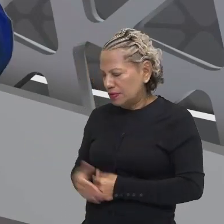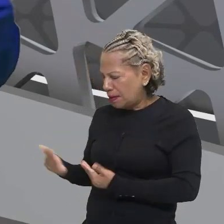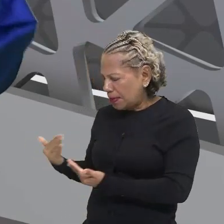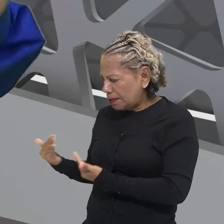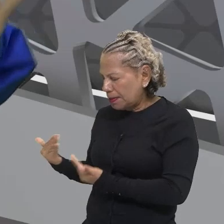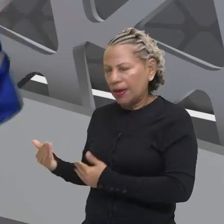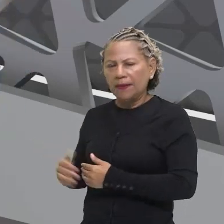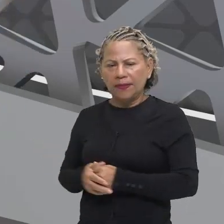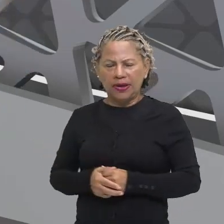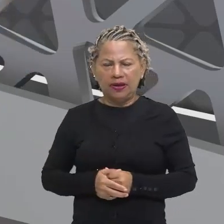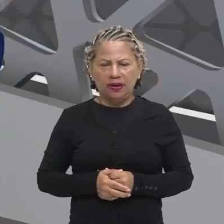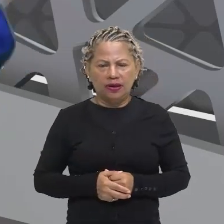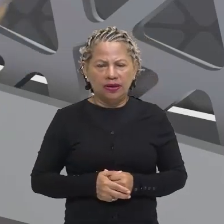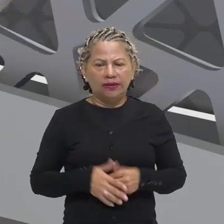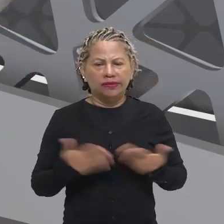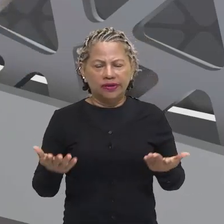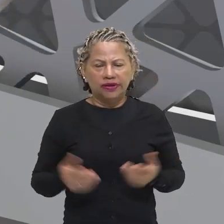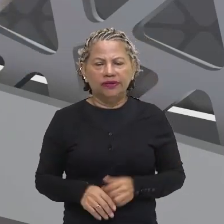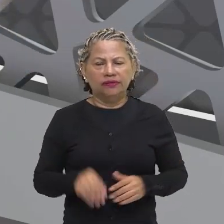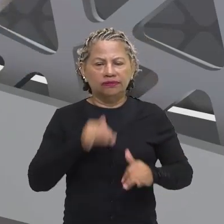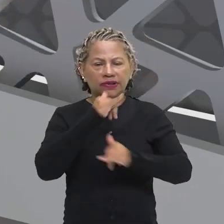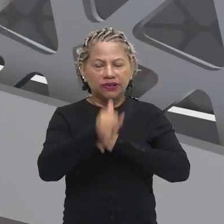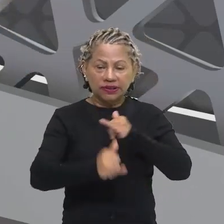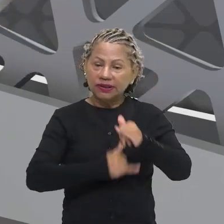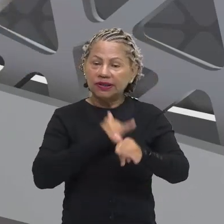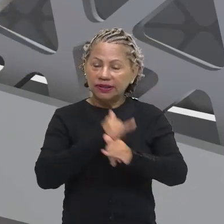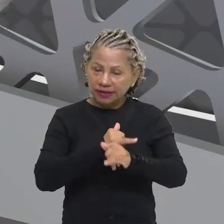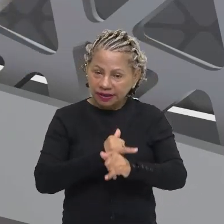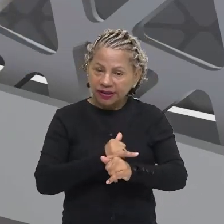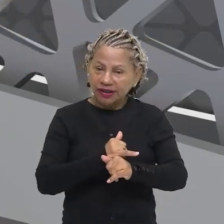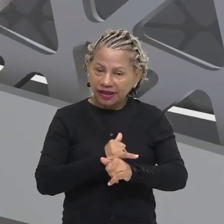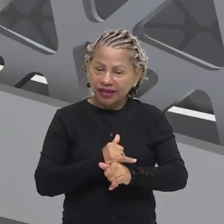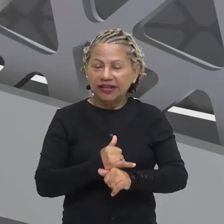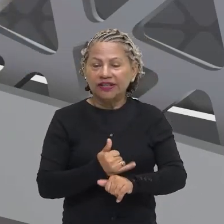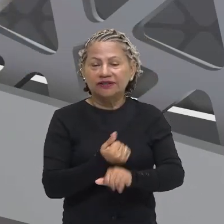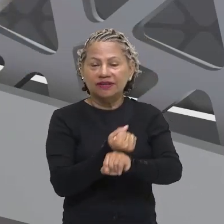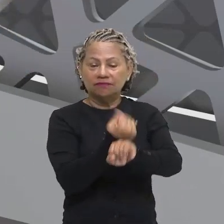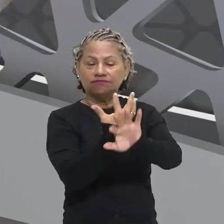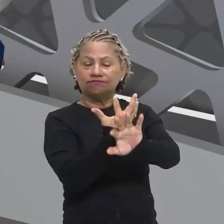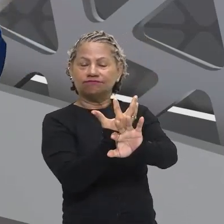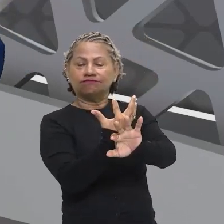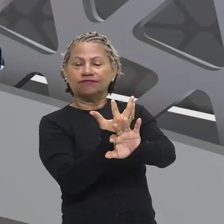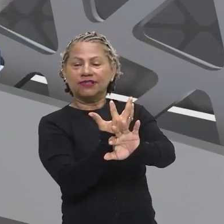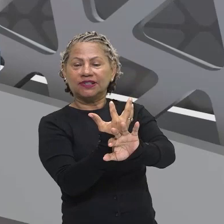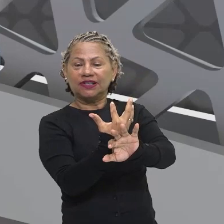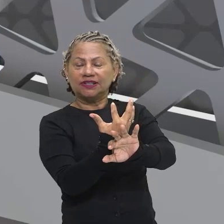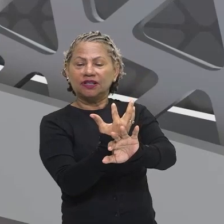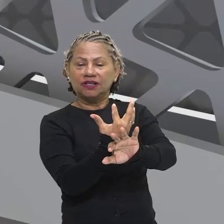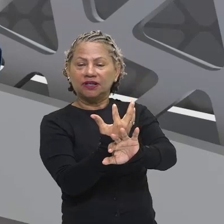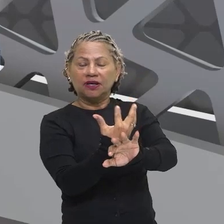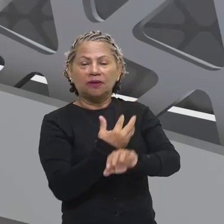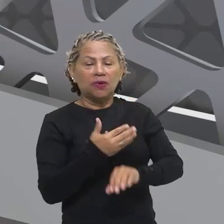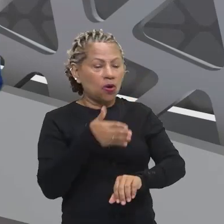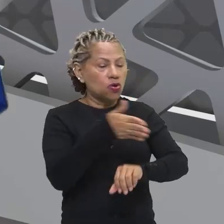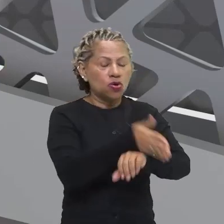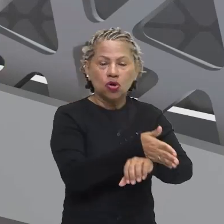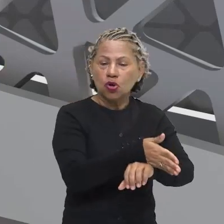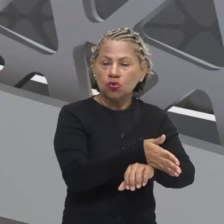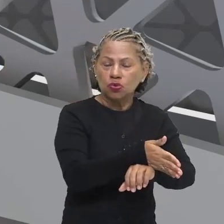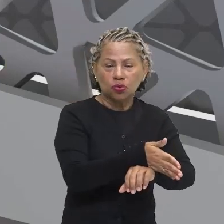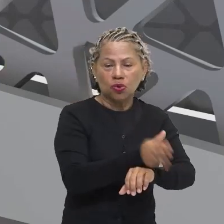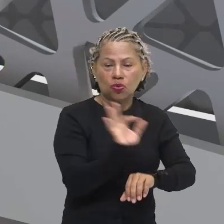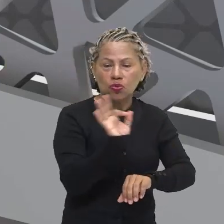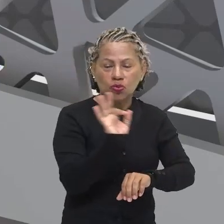E a internet ligada, tá? O que aconteceu? Eu não entrei na consulta,